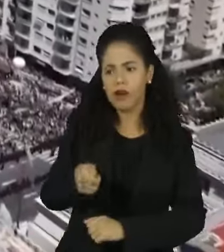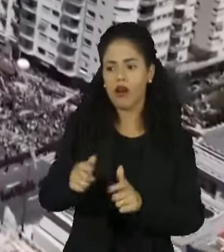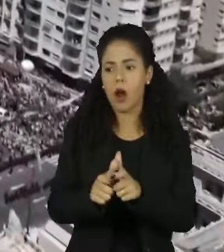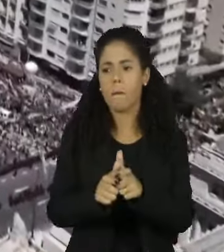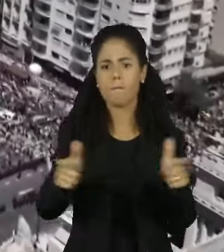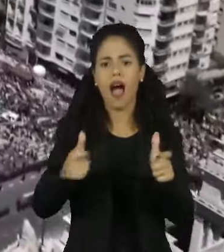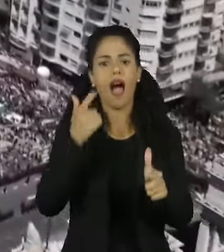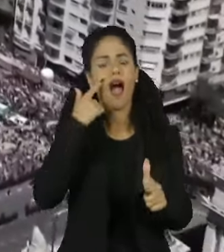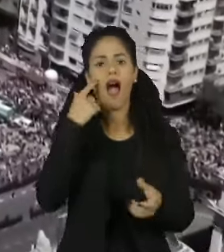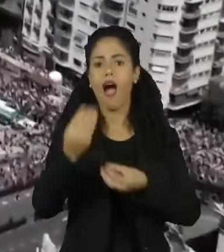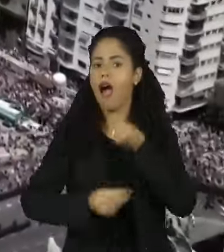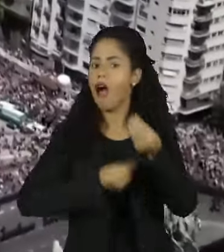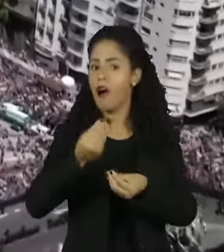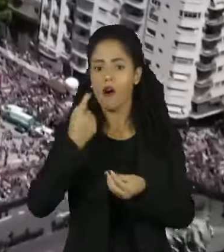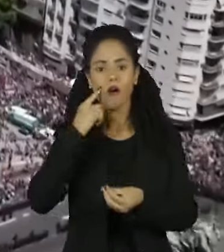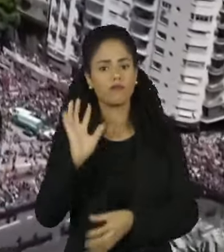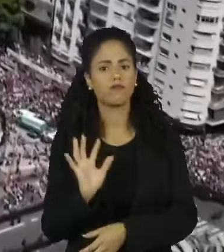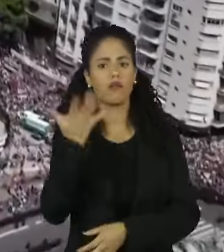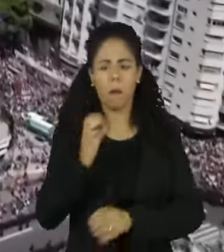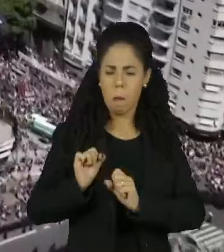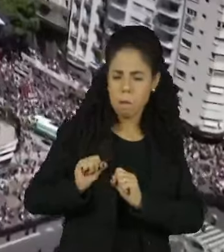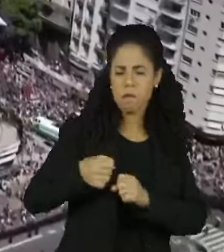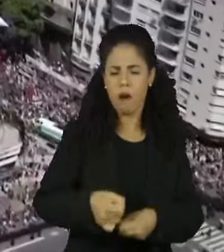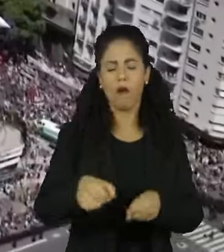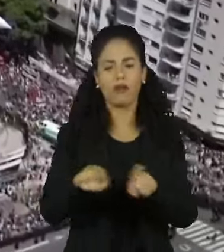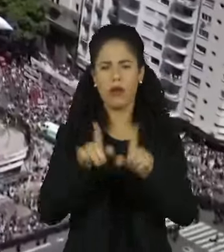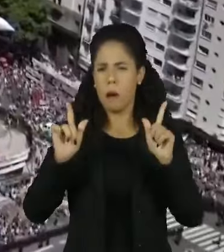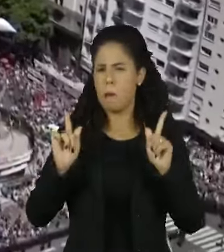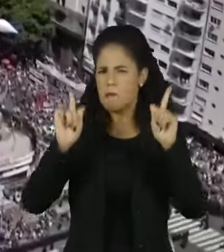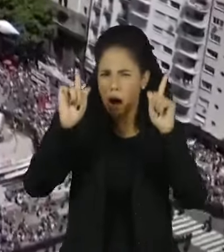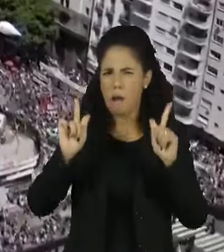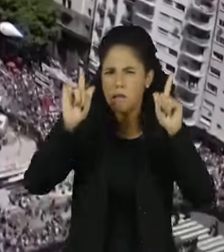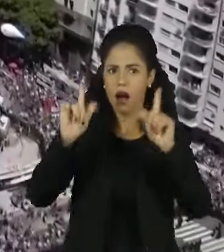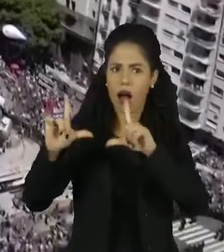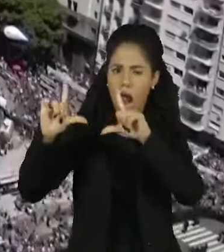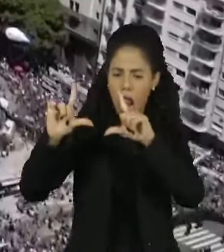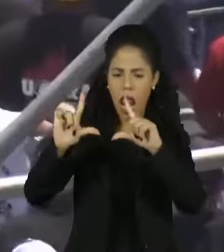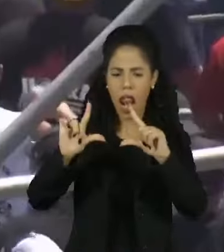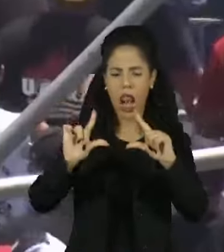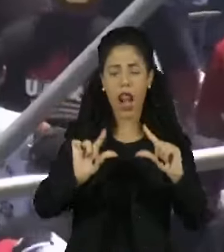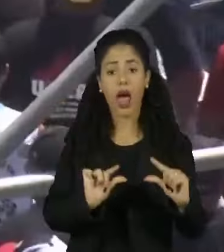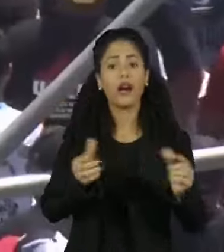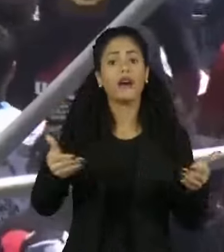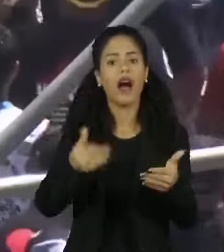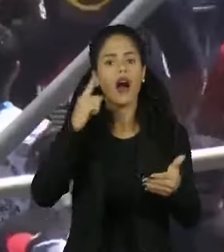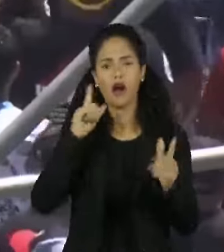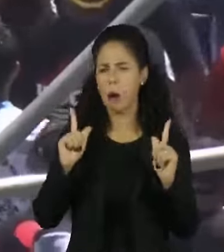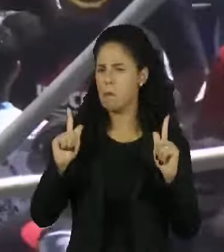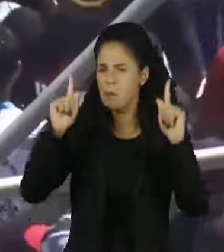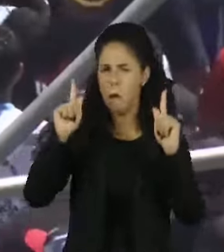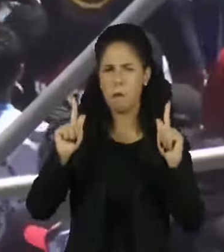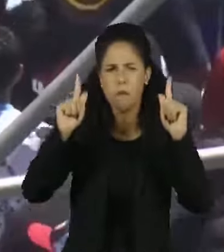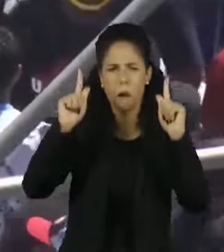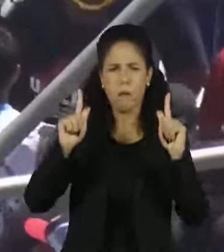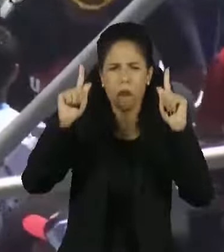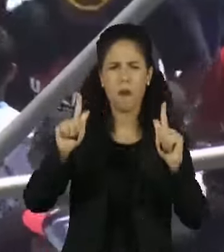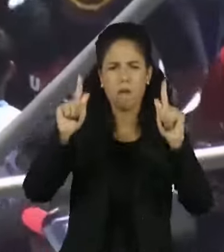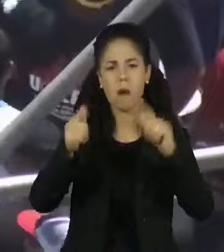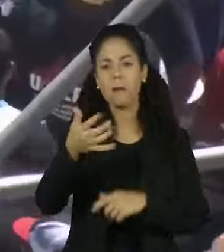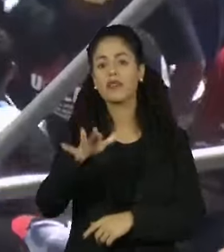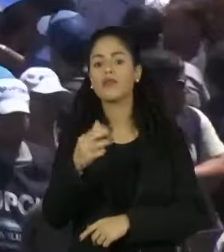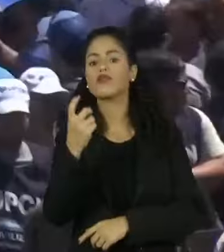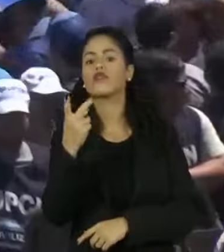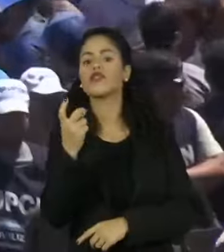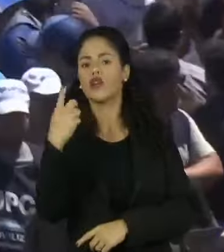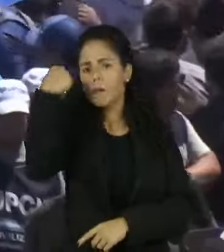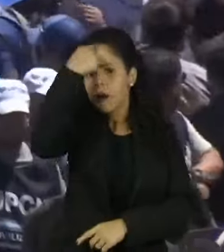como presidente argentino que enfrentou uma greve nacional com menos tempo no cargo. A greve foi parcial, durou cerca de 12